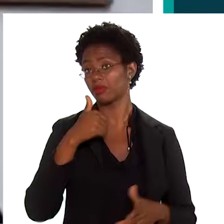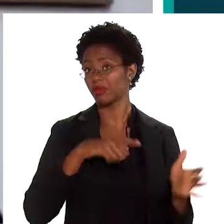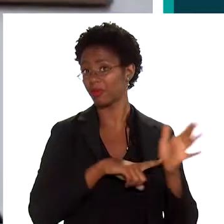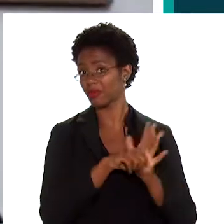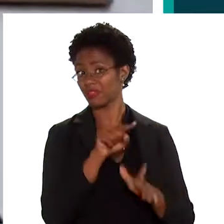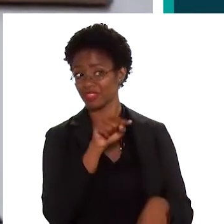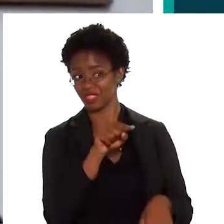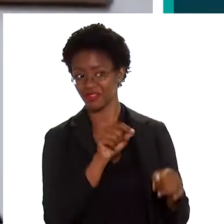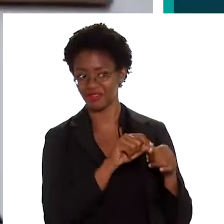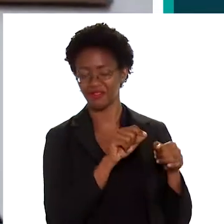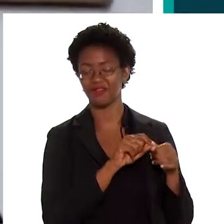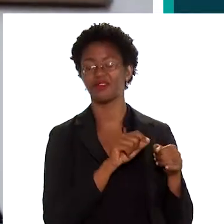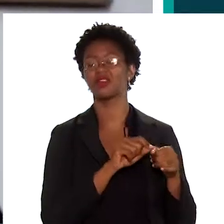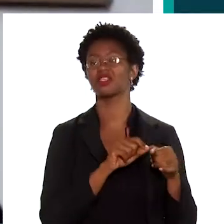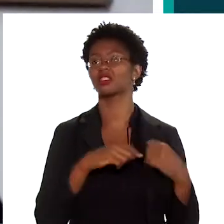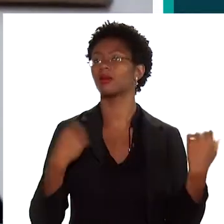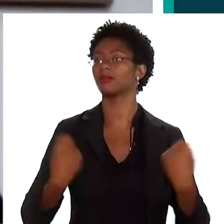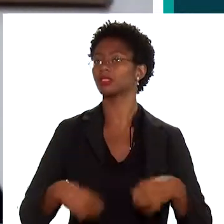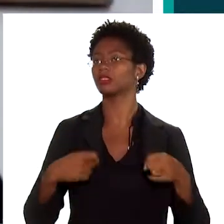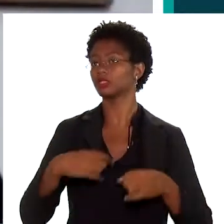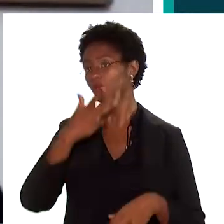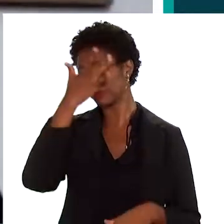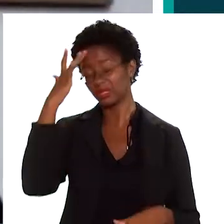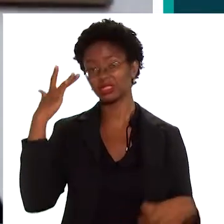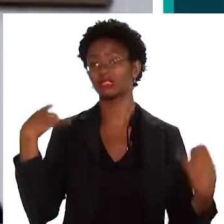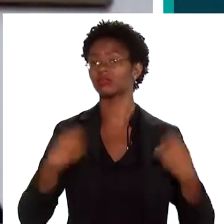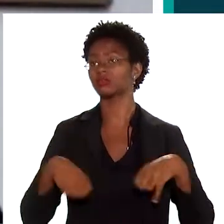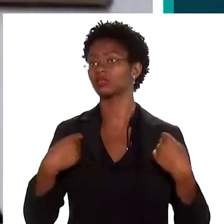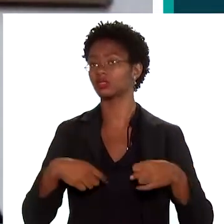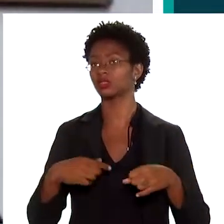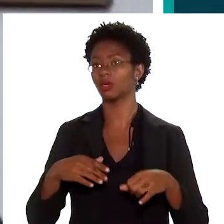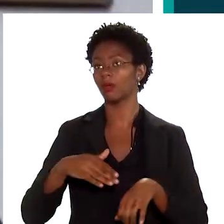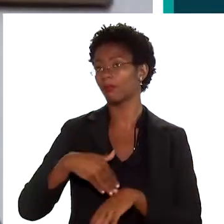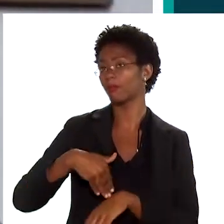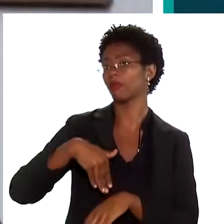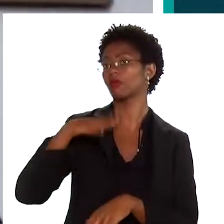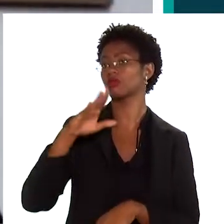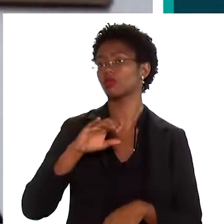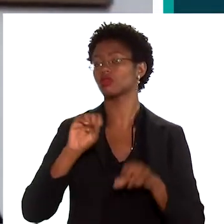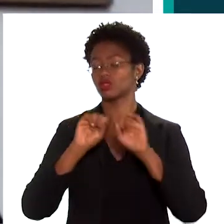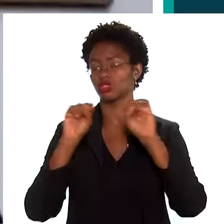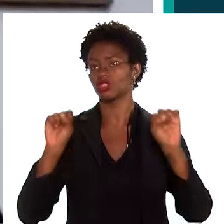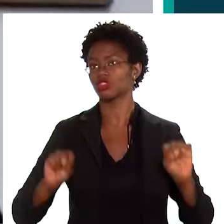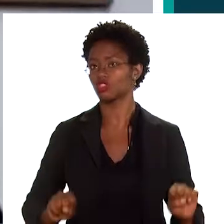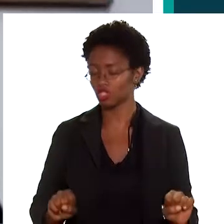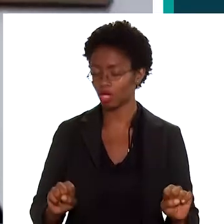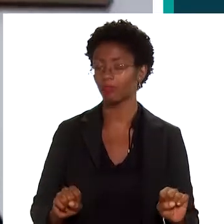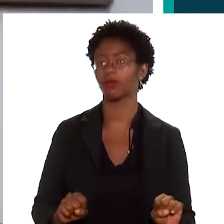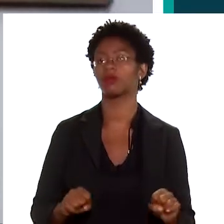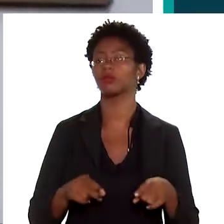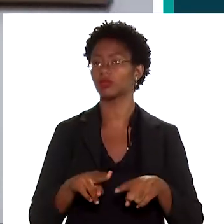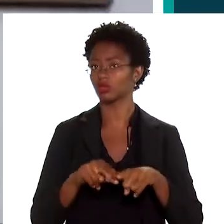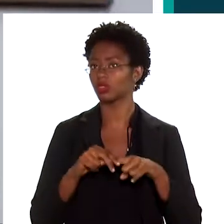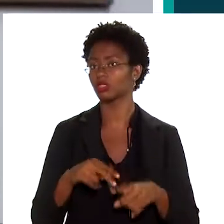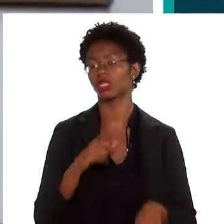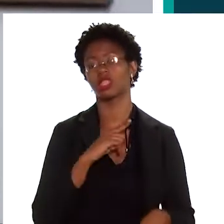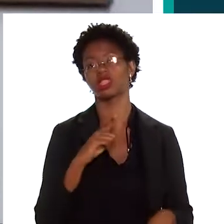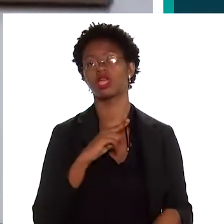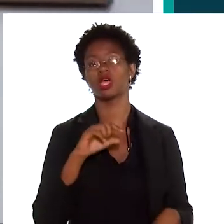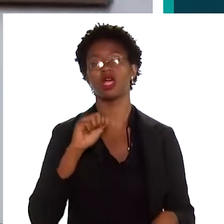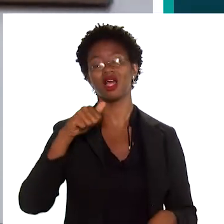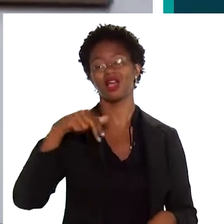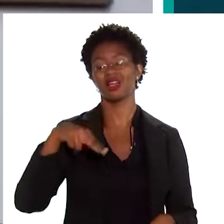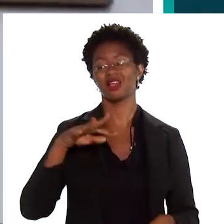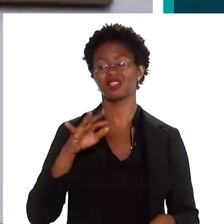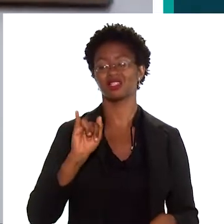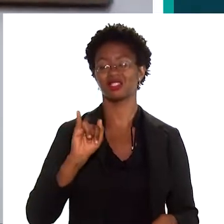primeira pergunta, as pessoas precisam aumentar o sistema antioxidante, de defesa